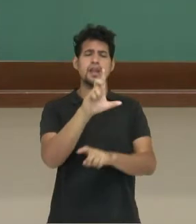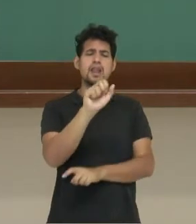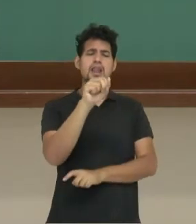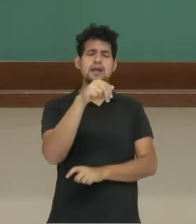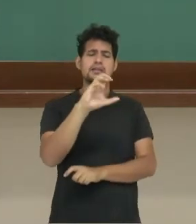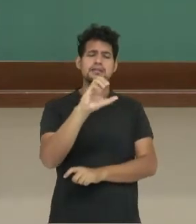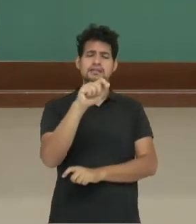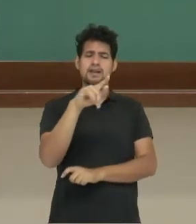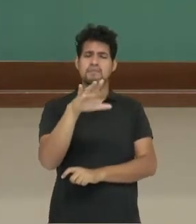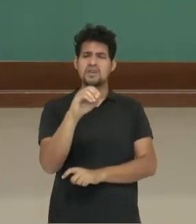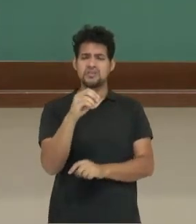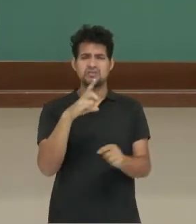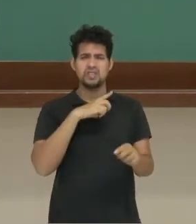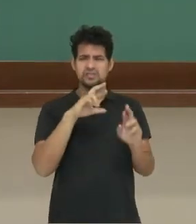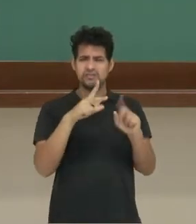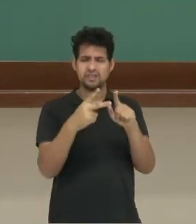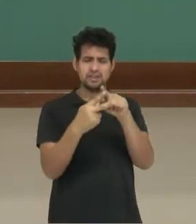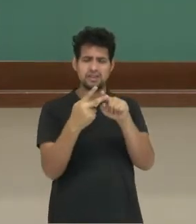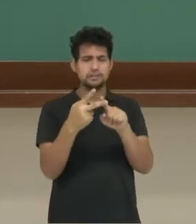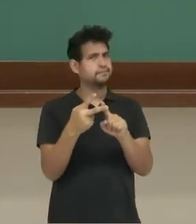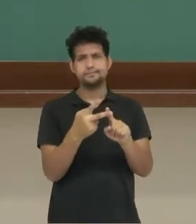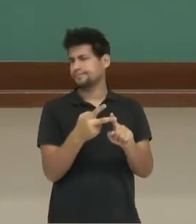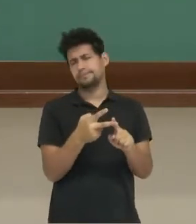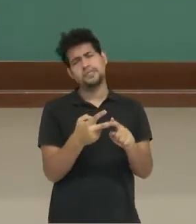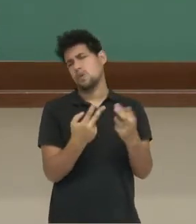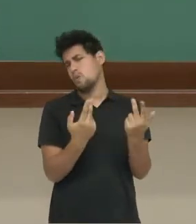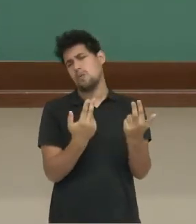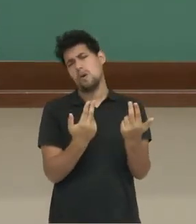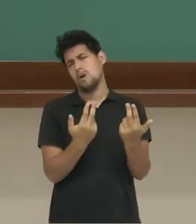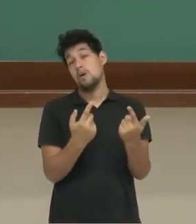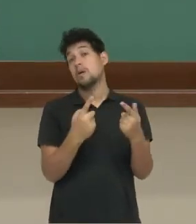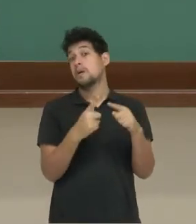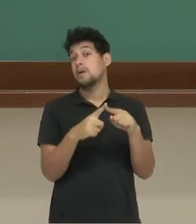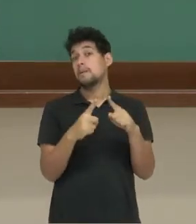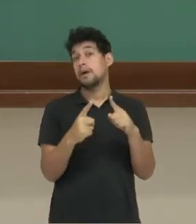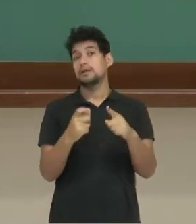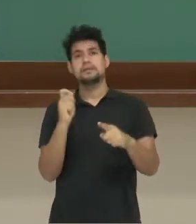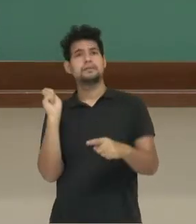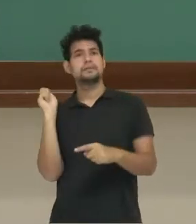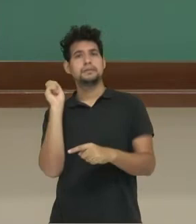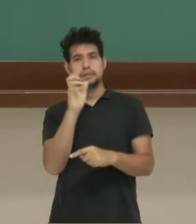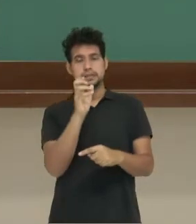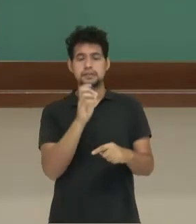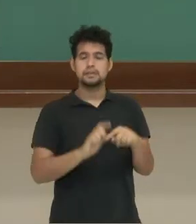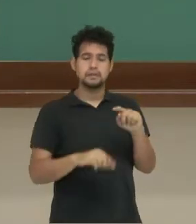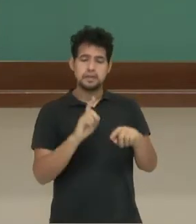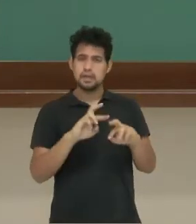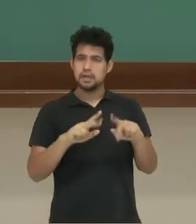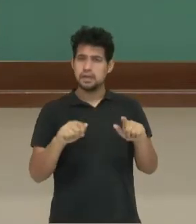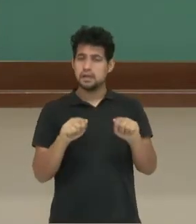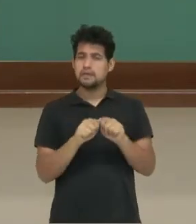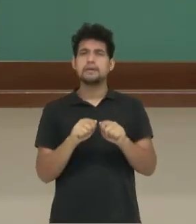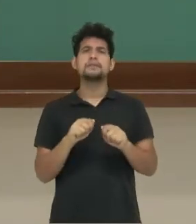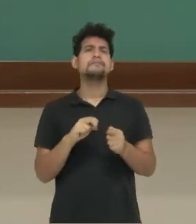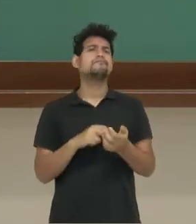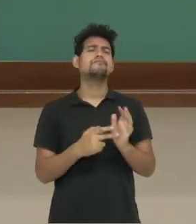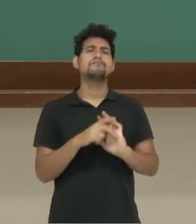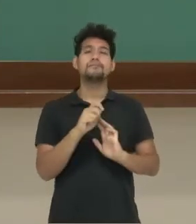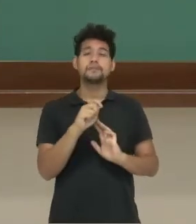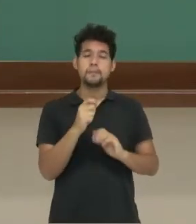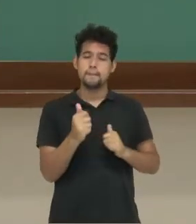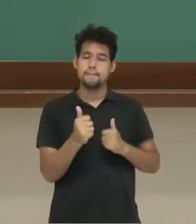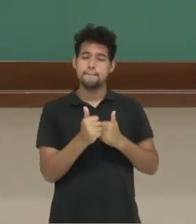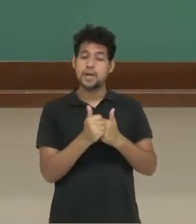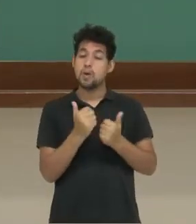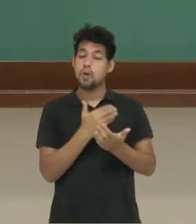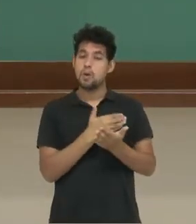gente pode dizer é que no arremesso, o material a ser lançado, ele está próximo,